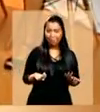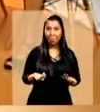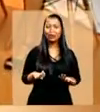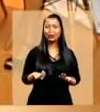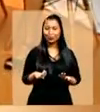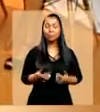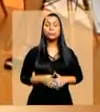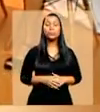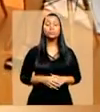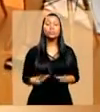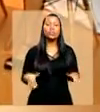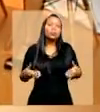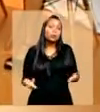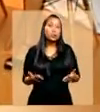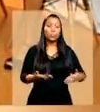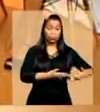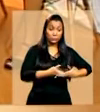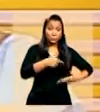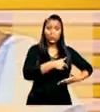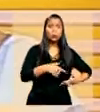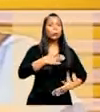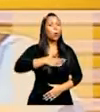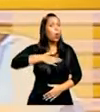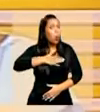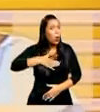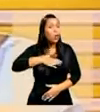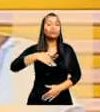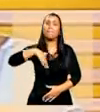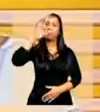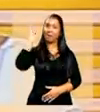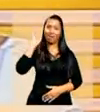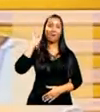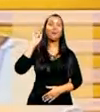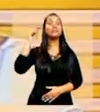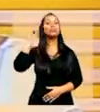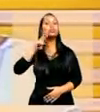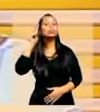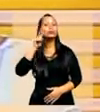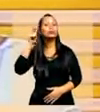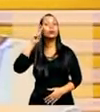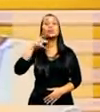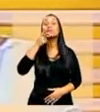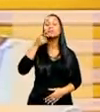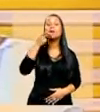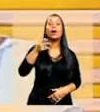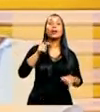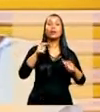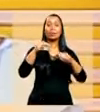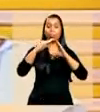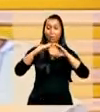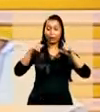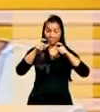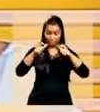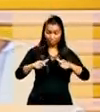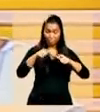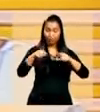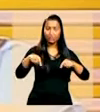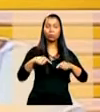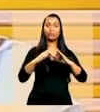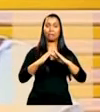minha habilidade, né? Então, os pequenininhos, eles gostam mais de histórias que falem do ambiente